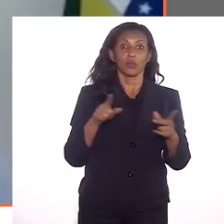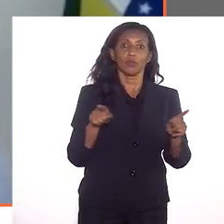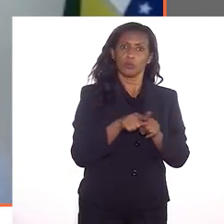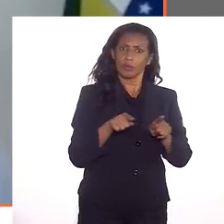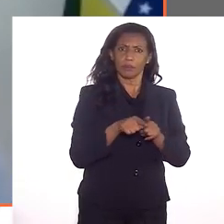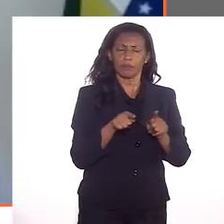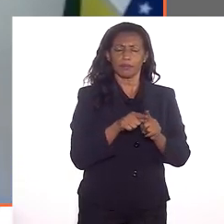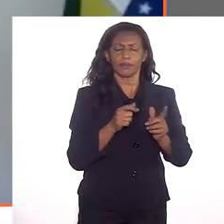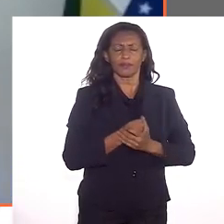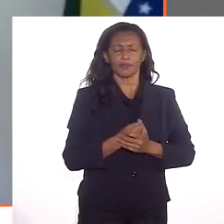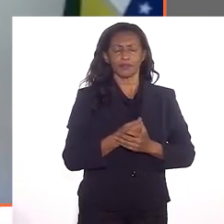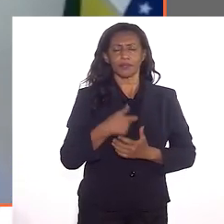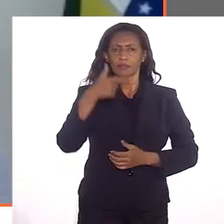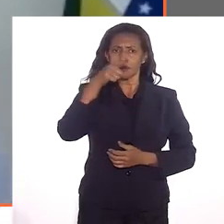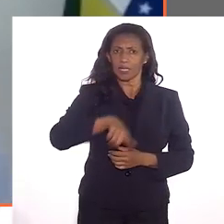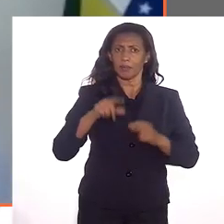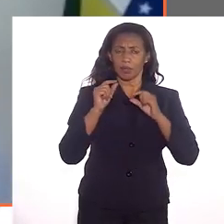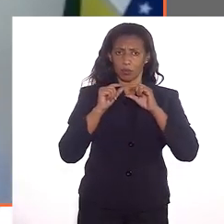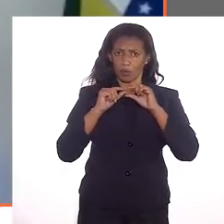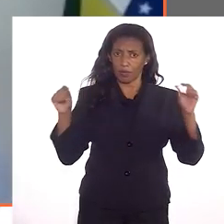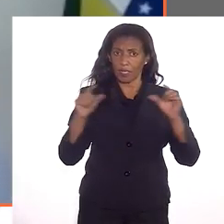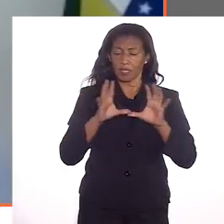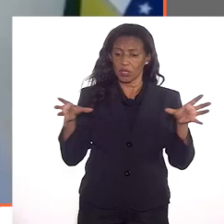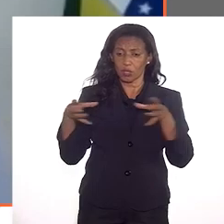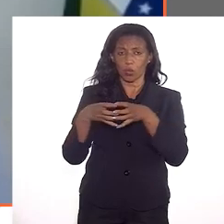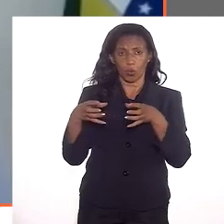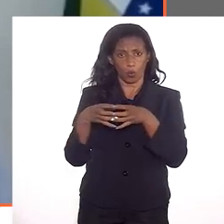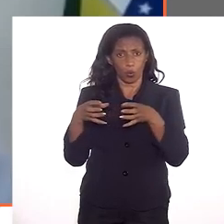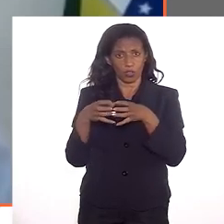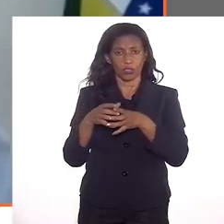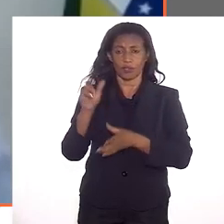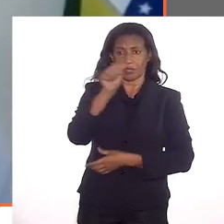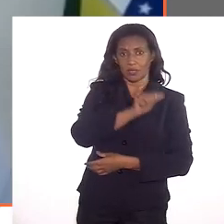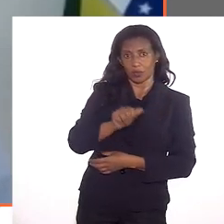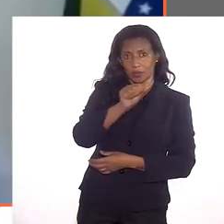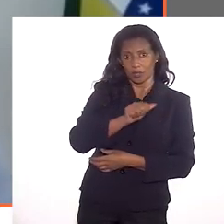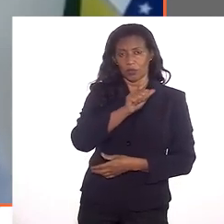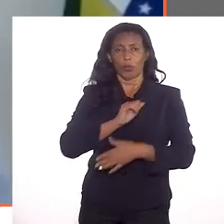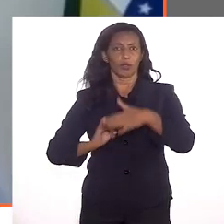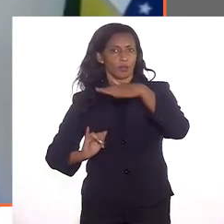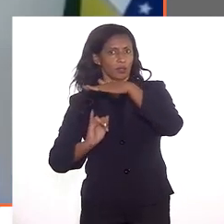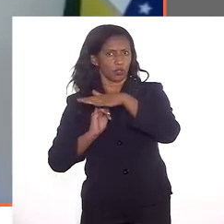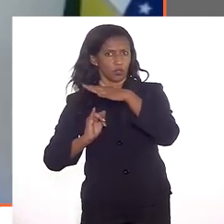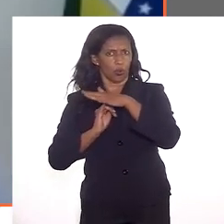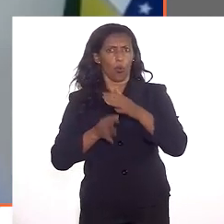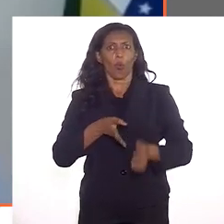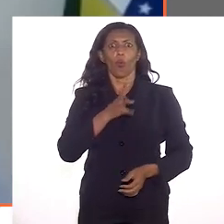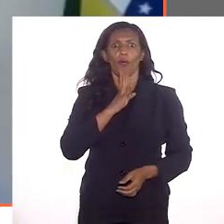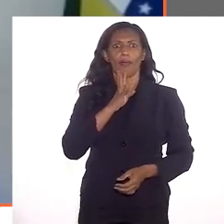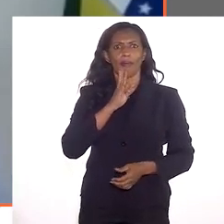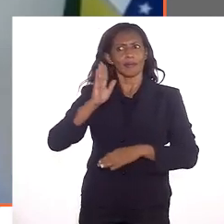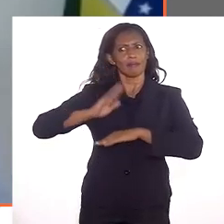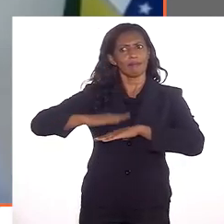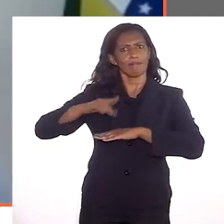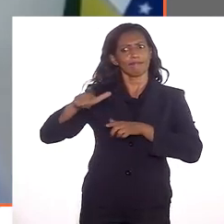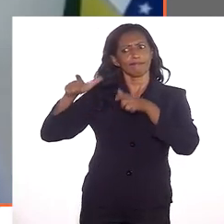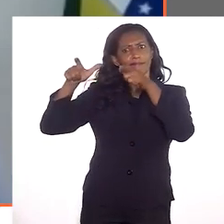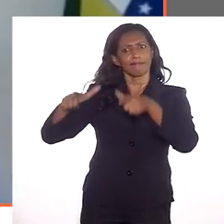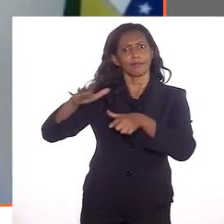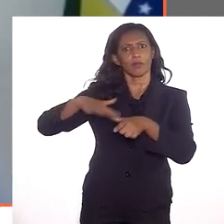eu disse no início, repito a frase, porque esses coletivos, essas instituições, essas associações, conhecem o